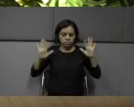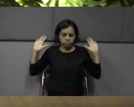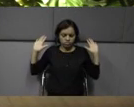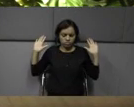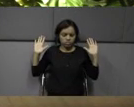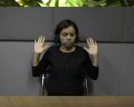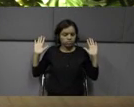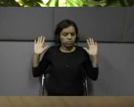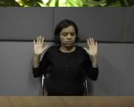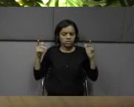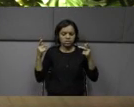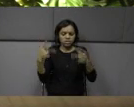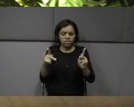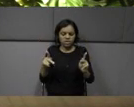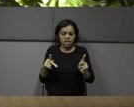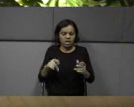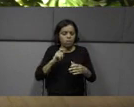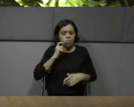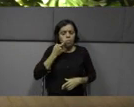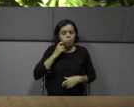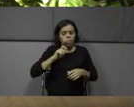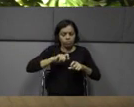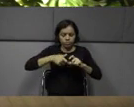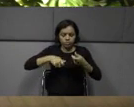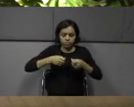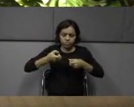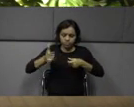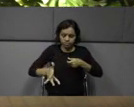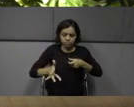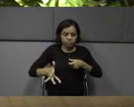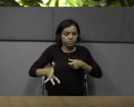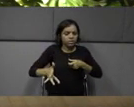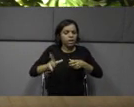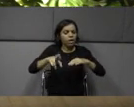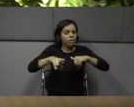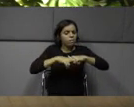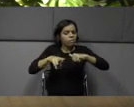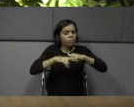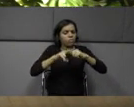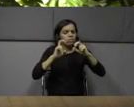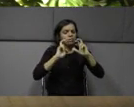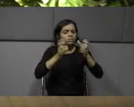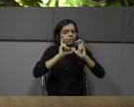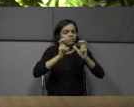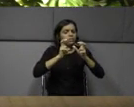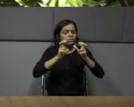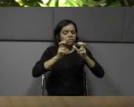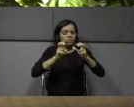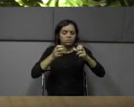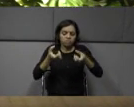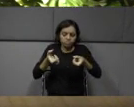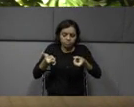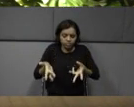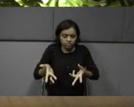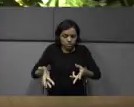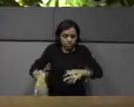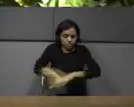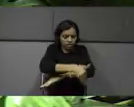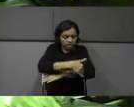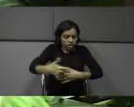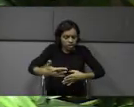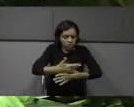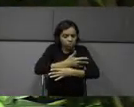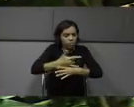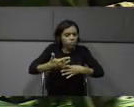ver jogar o papel de bala no entorno da estação de belford roxo é a cidade é condicionante da